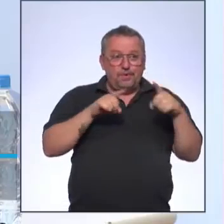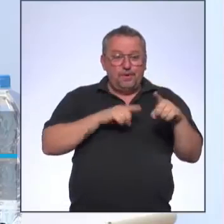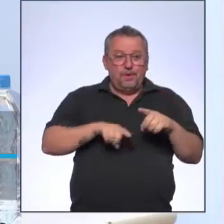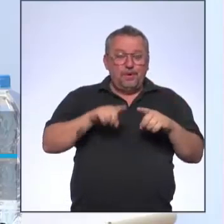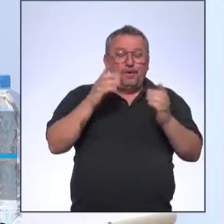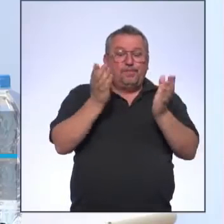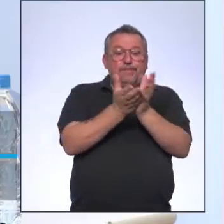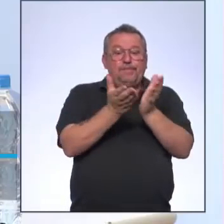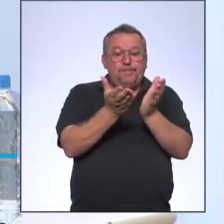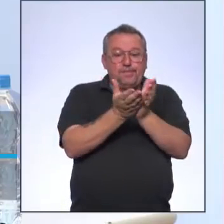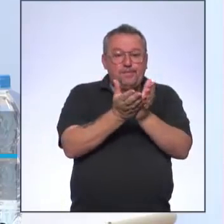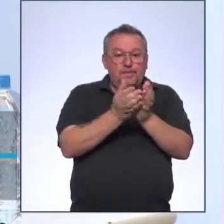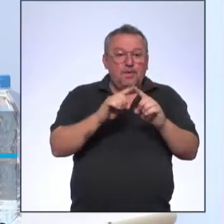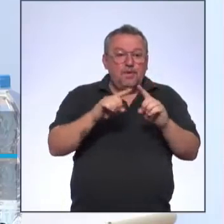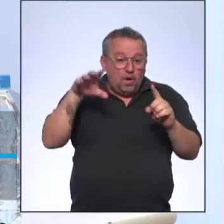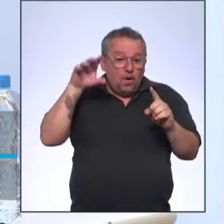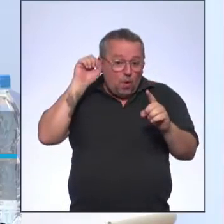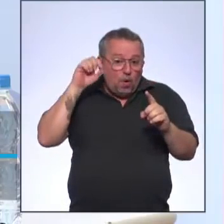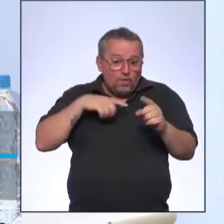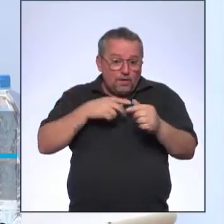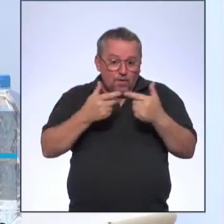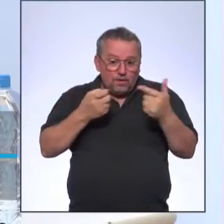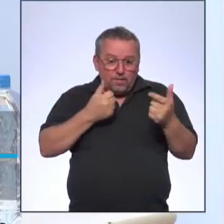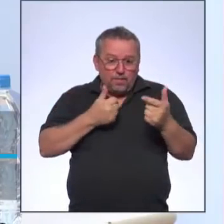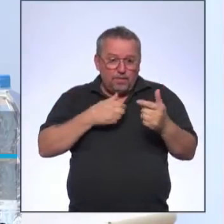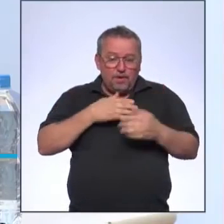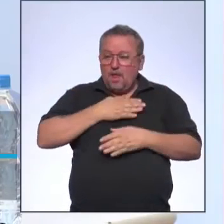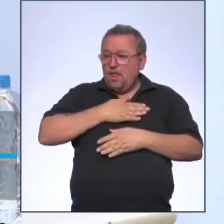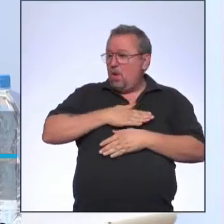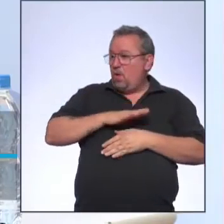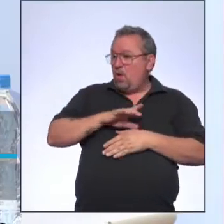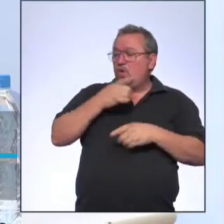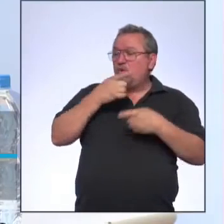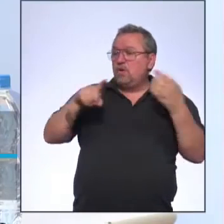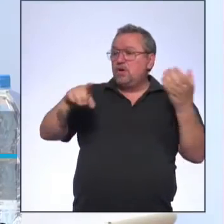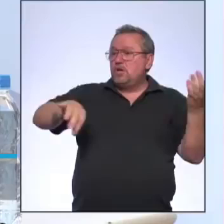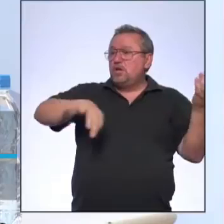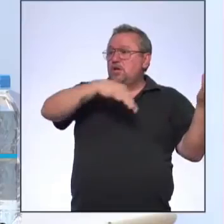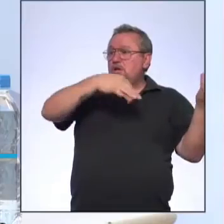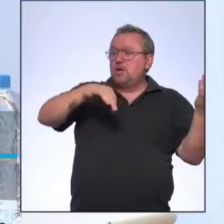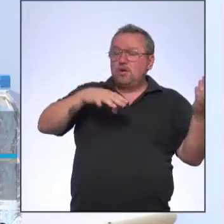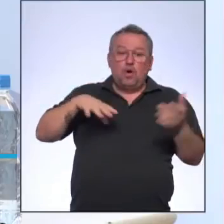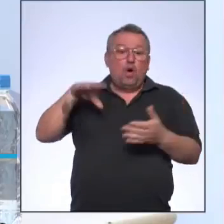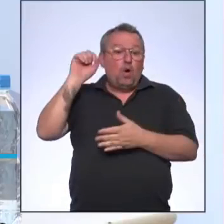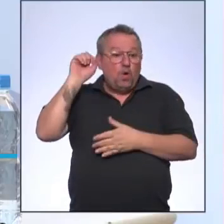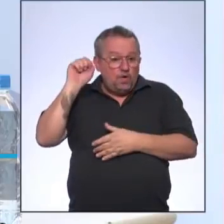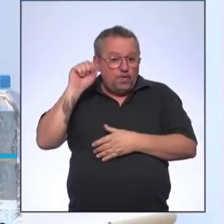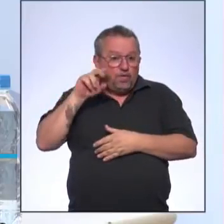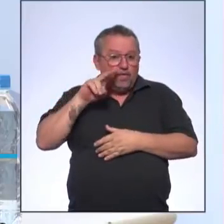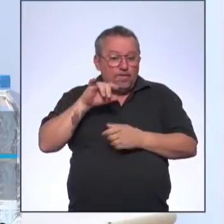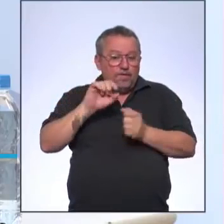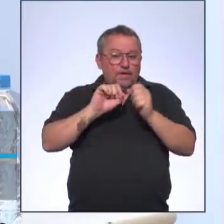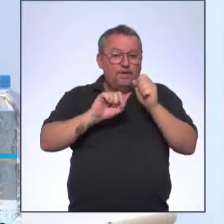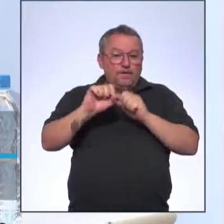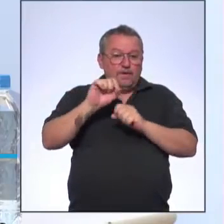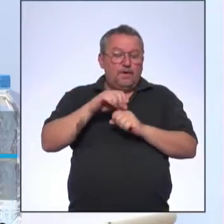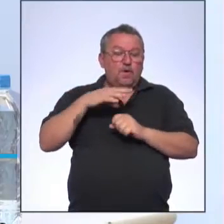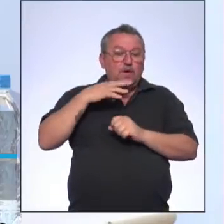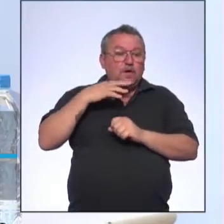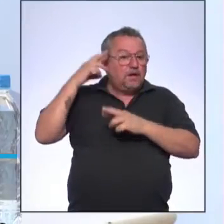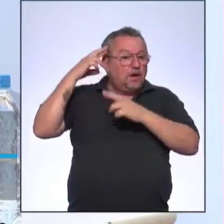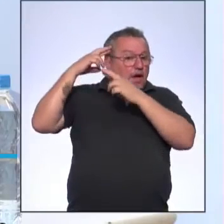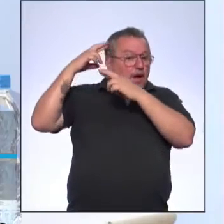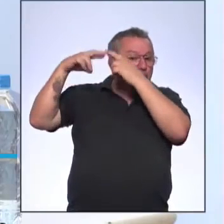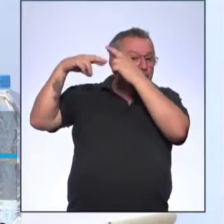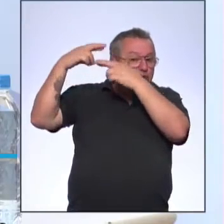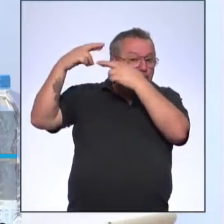gospel. Mas ouve, porque tem muita coisa boa. Não gosto de música clássica. Mas ouve, porque isso aí vai fazendo você ter repertório e